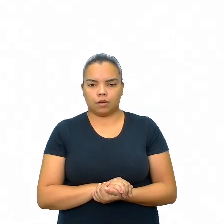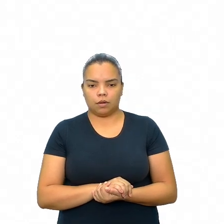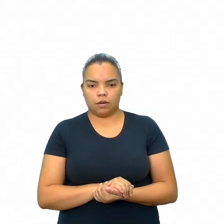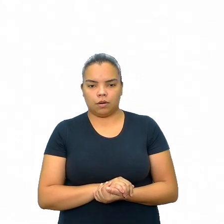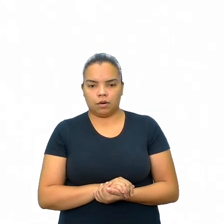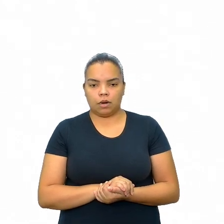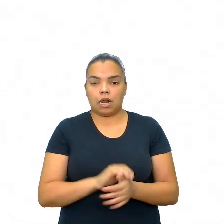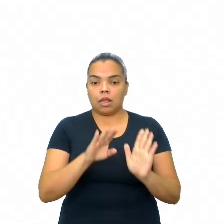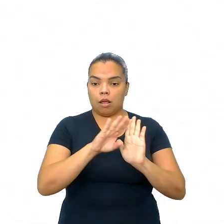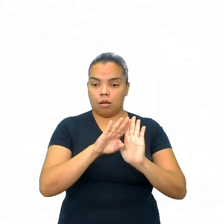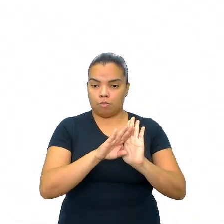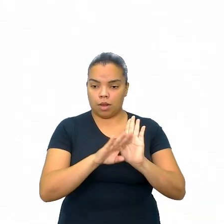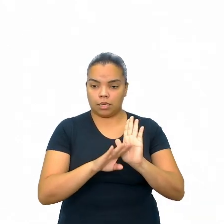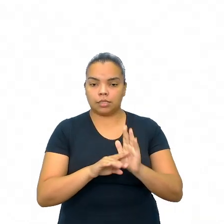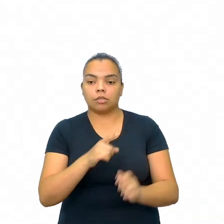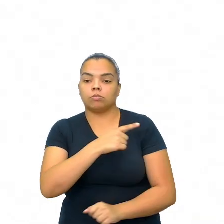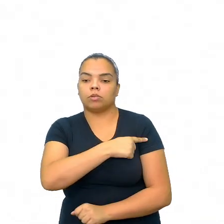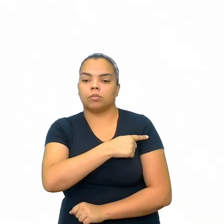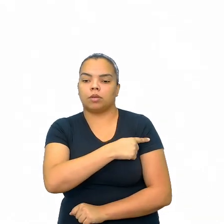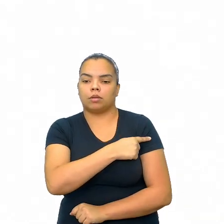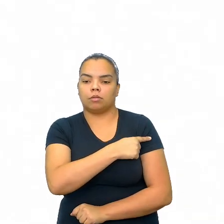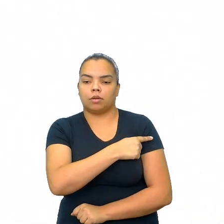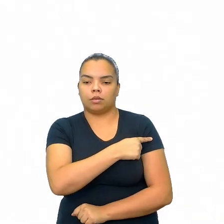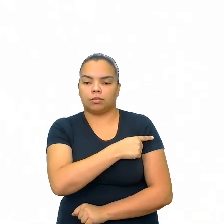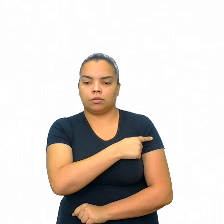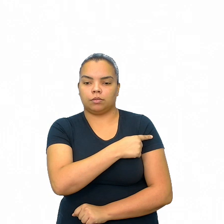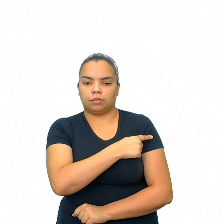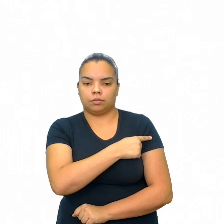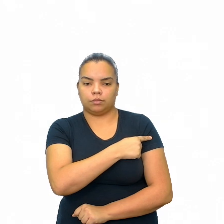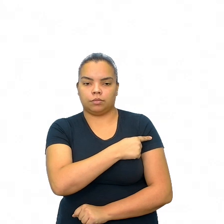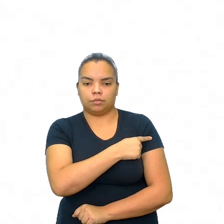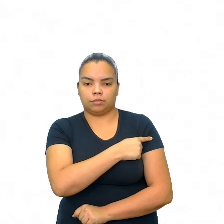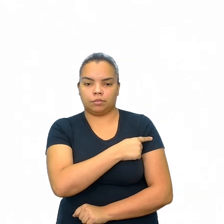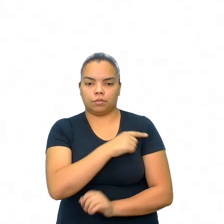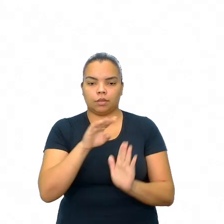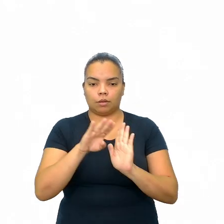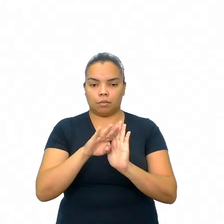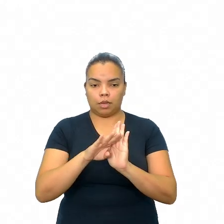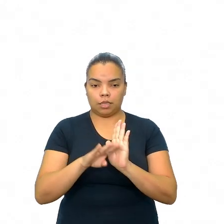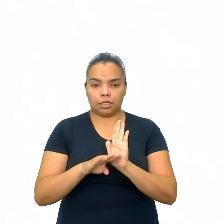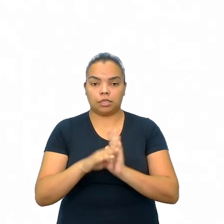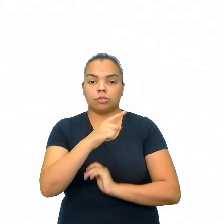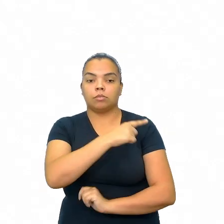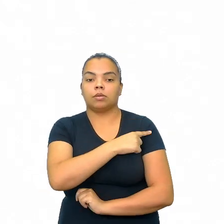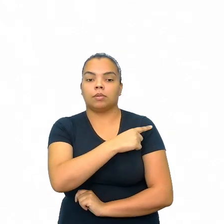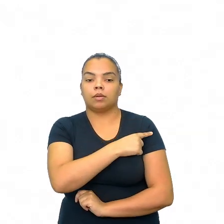Uma lista de primeiro ano. Quando temos aqui a lista de primeiro ano,